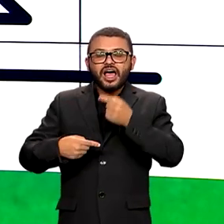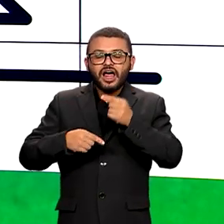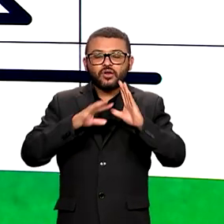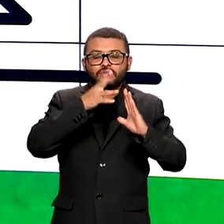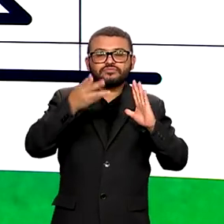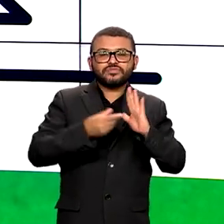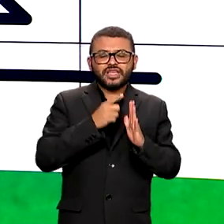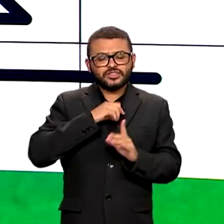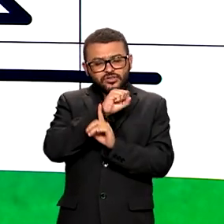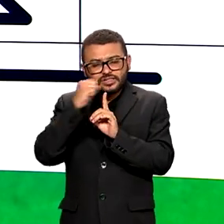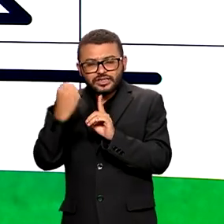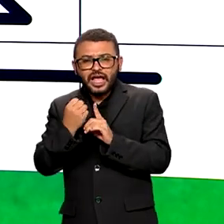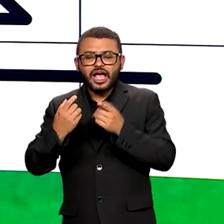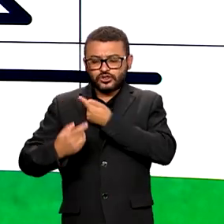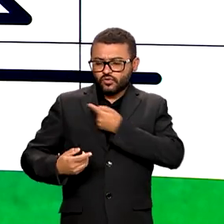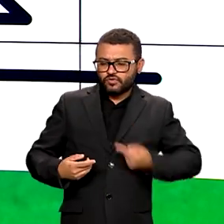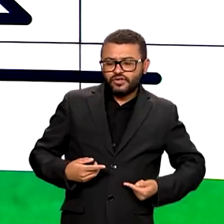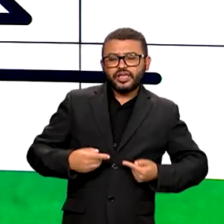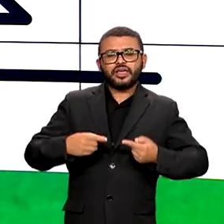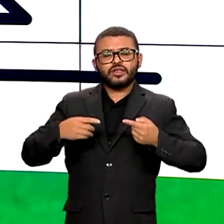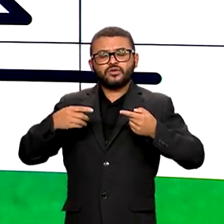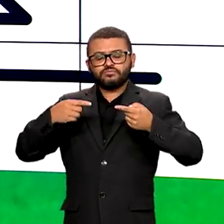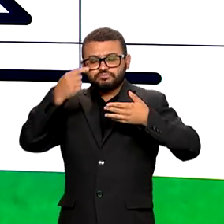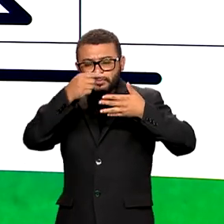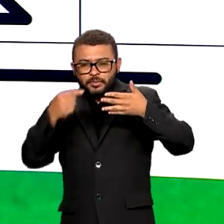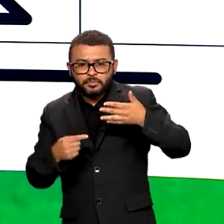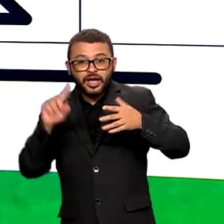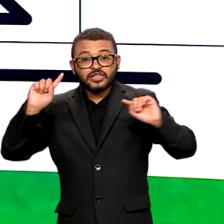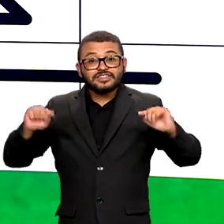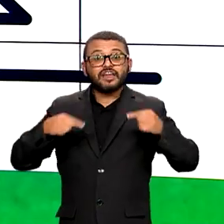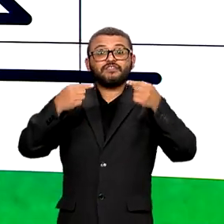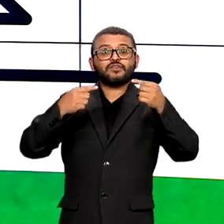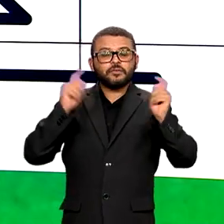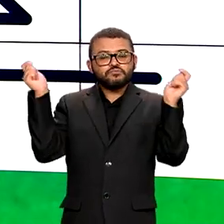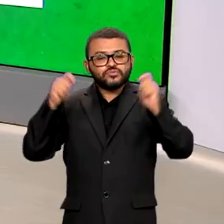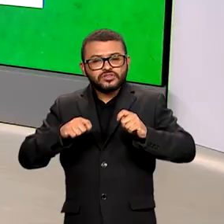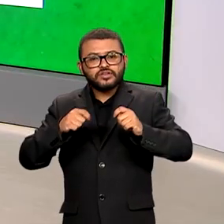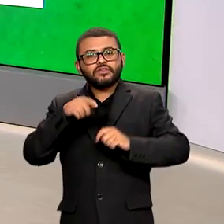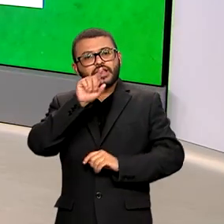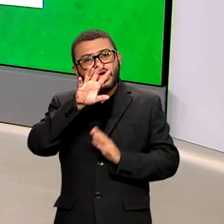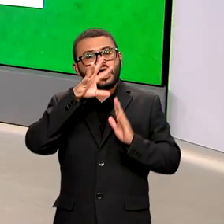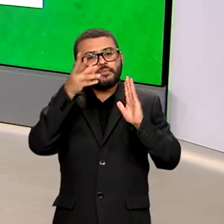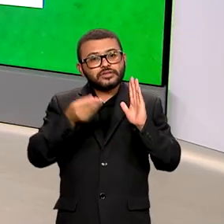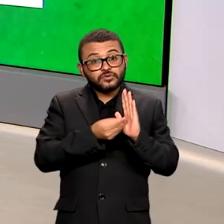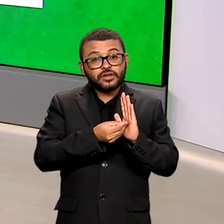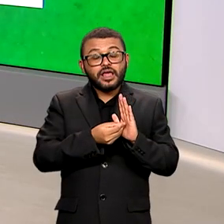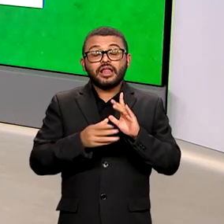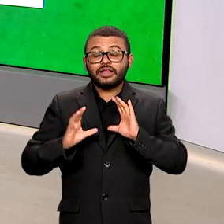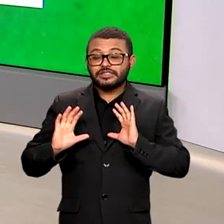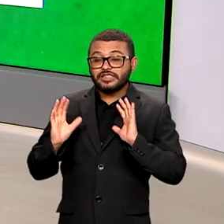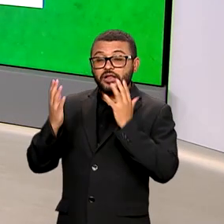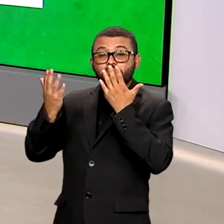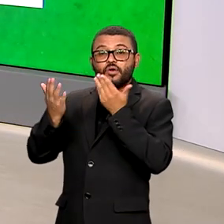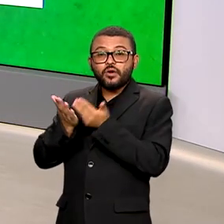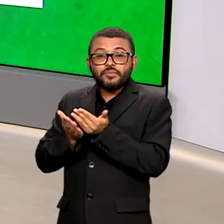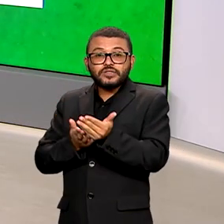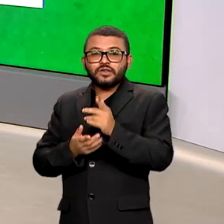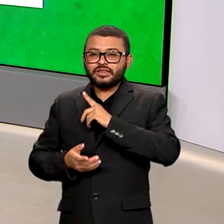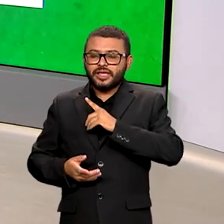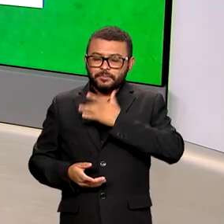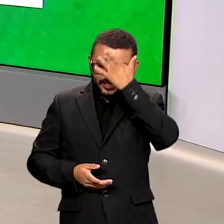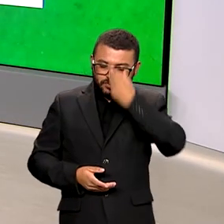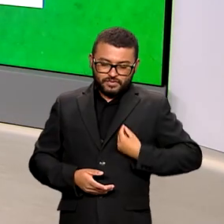e sociedade civil para debater os desafios e potencialidades da Amazônia. A cerimônia de abertura contou com a presença